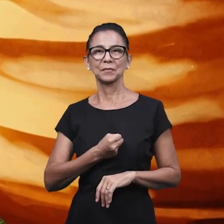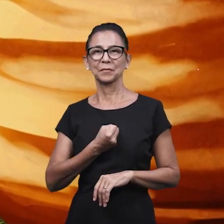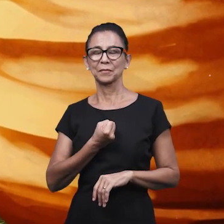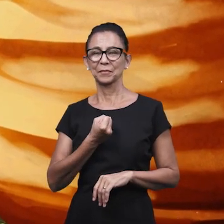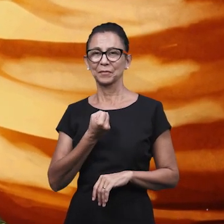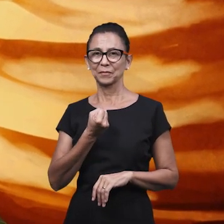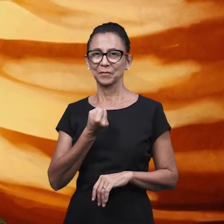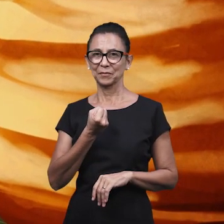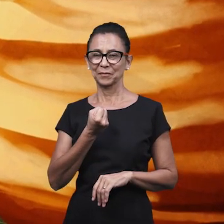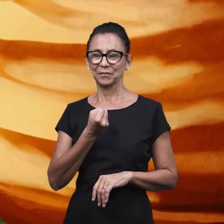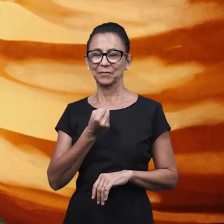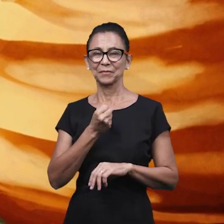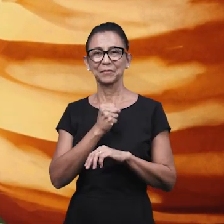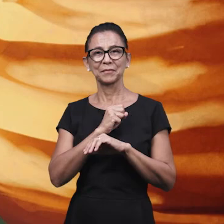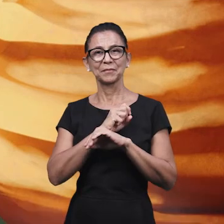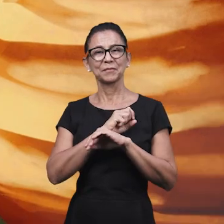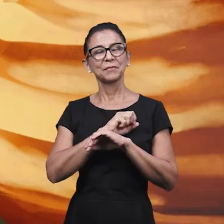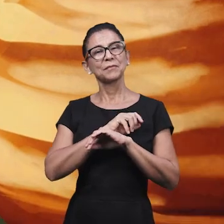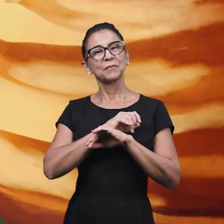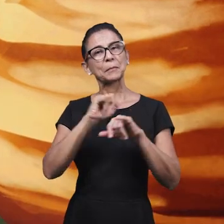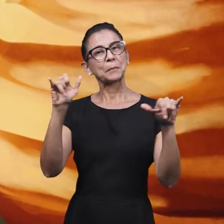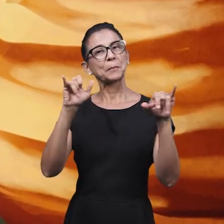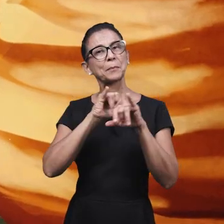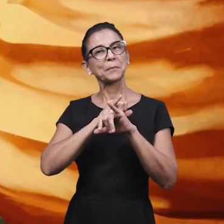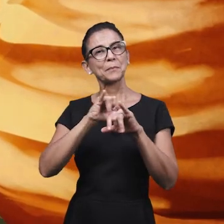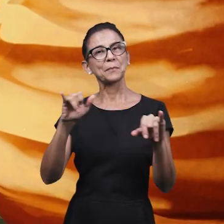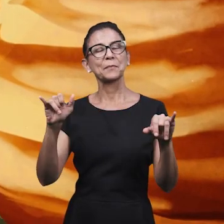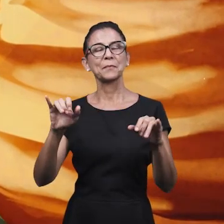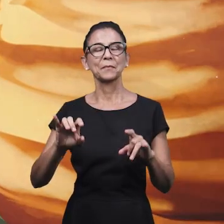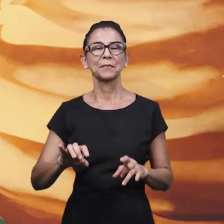a mensagem de amor.